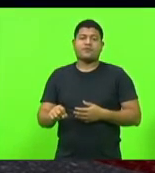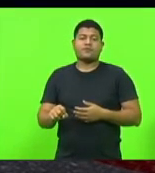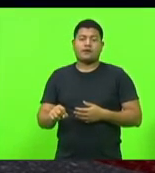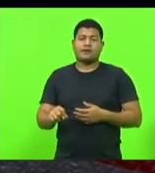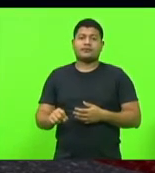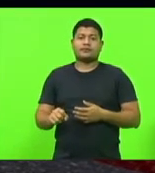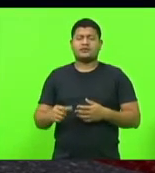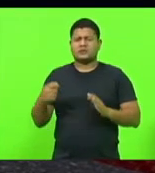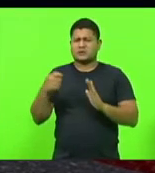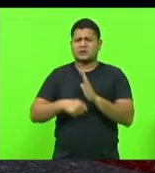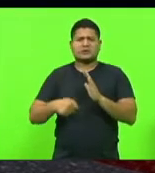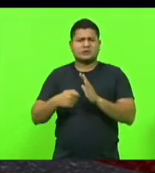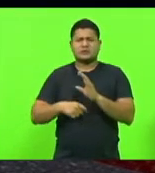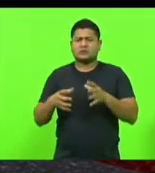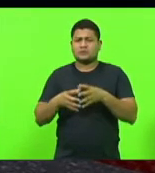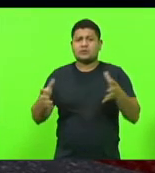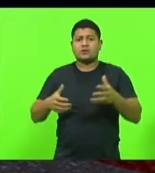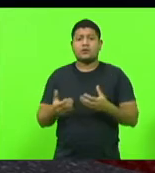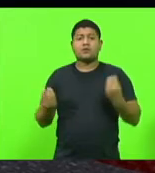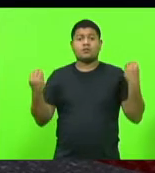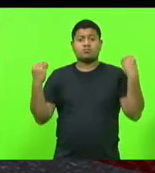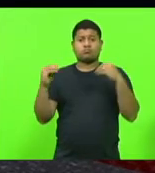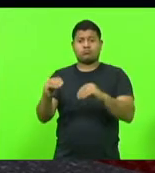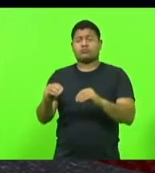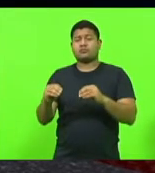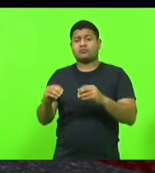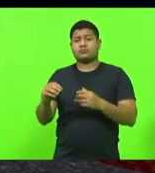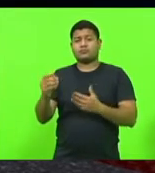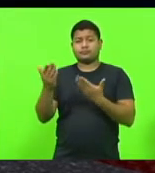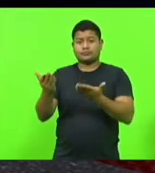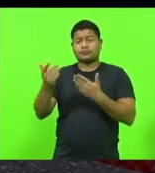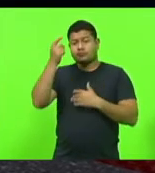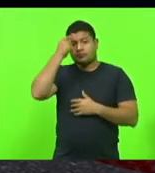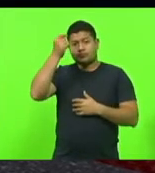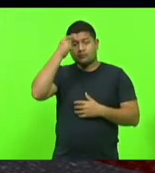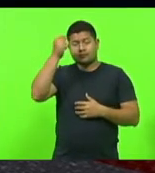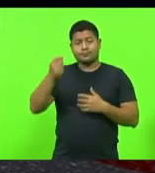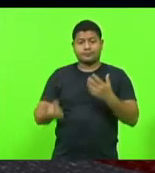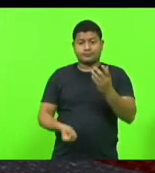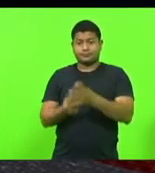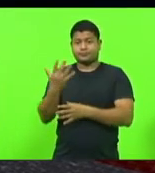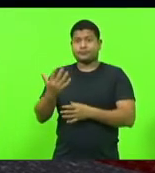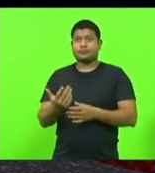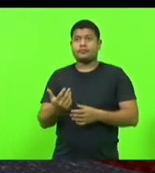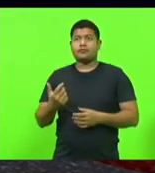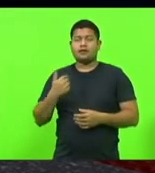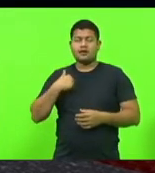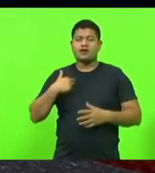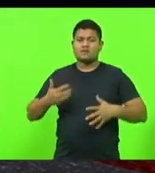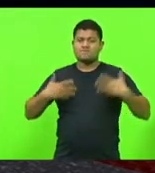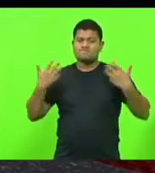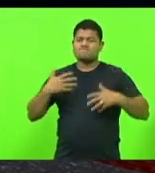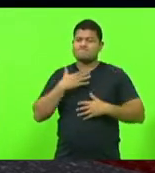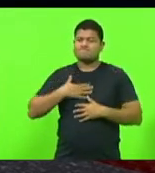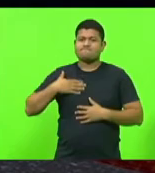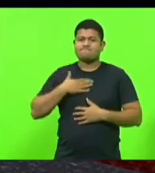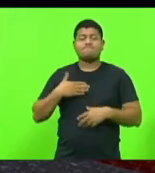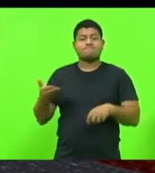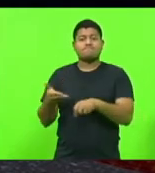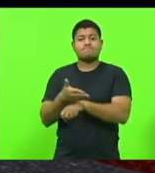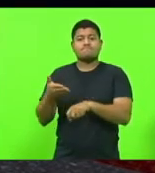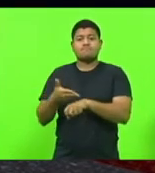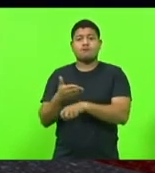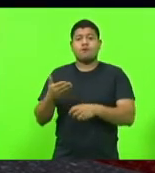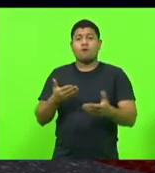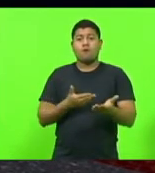a implantação desta universidade, luta essa que tive a alegria e o prazer de participar desde o